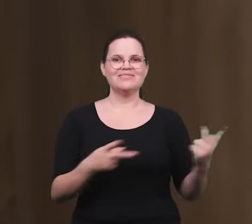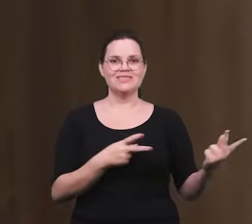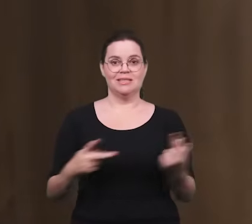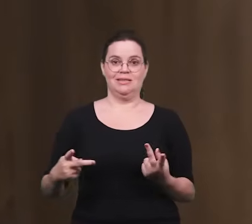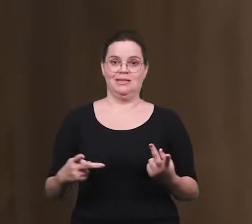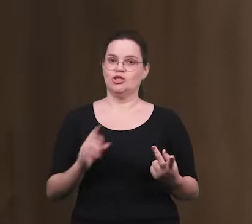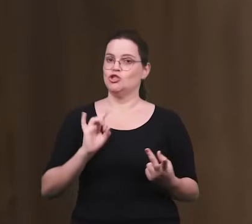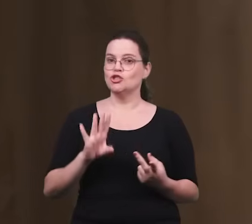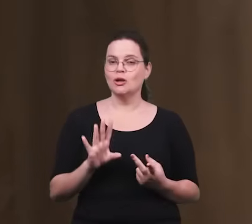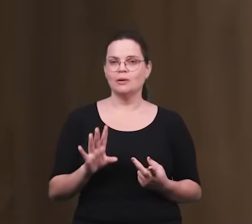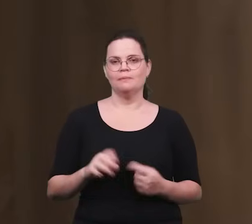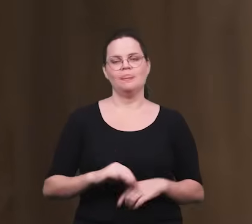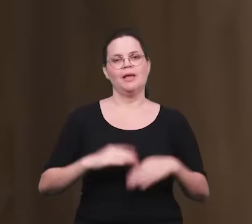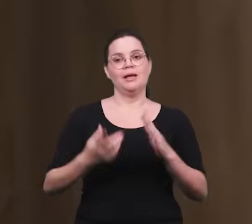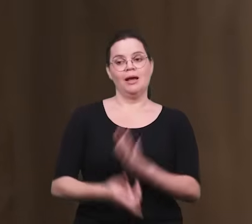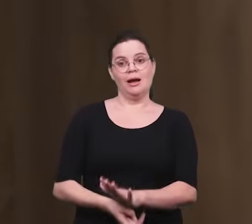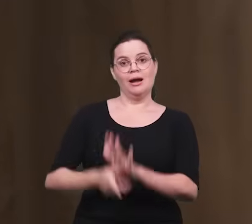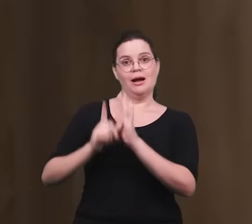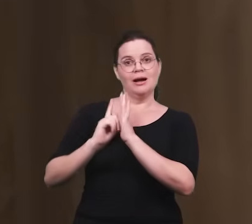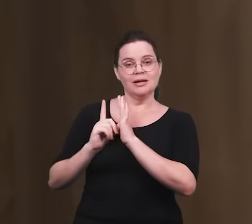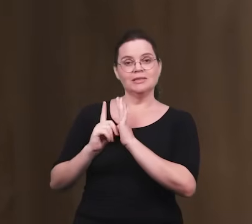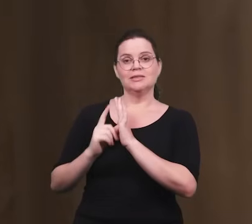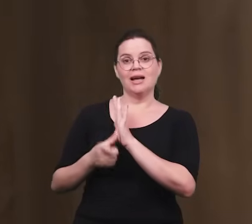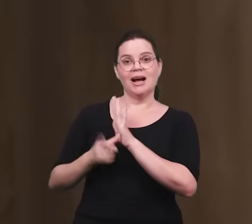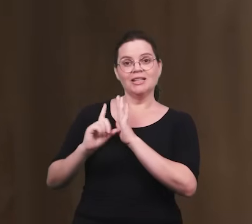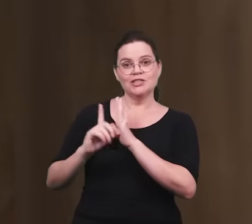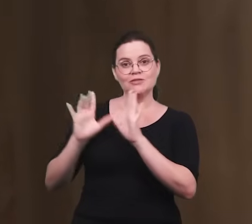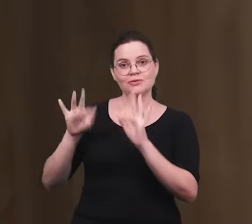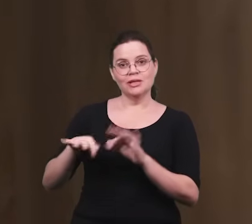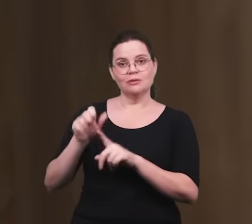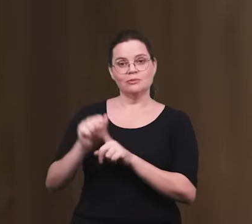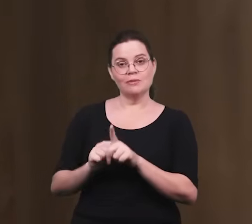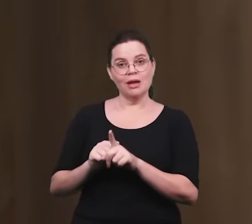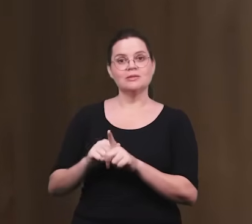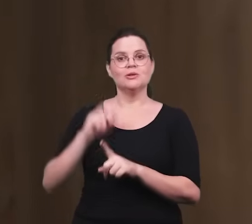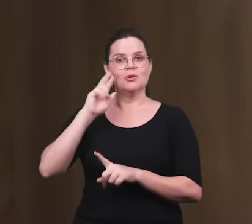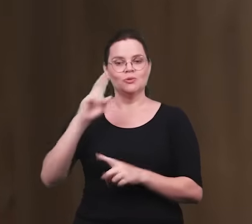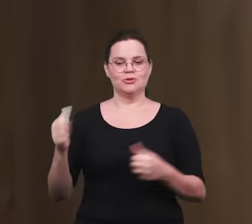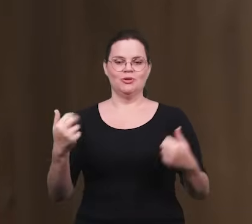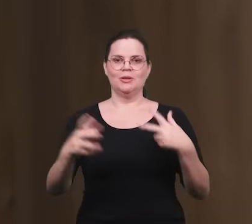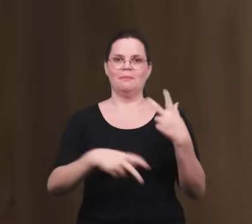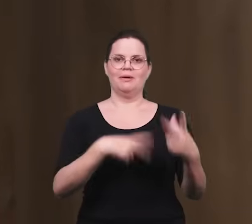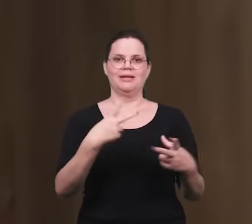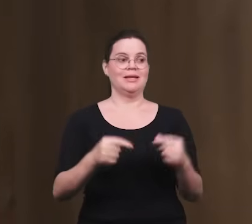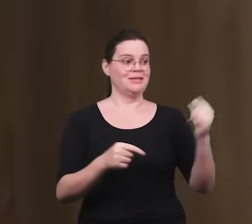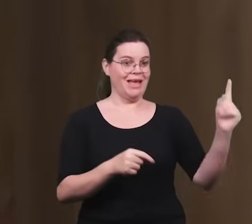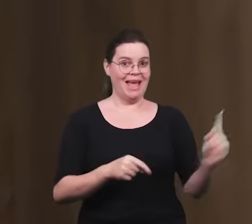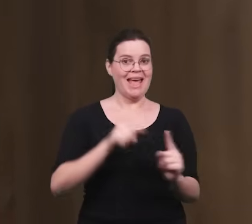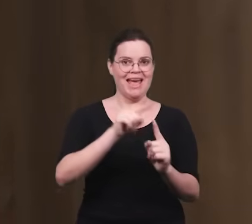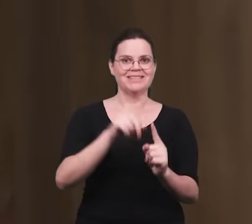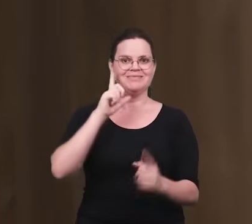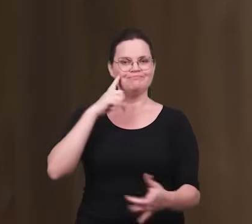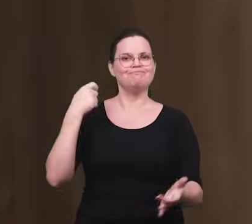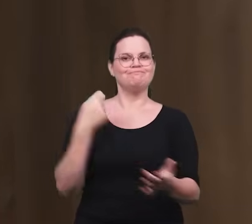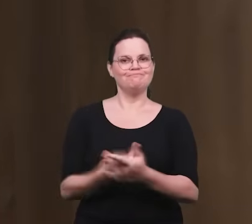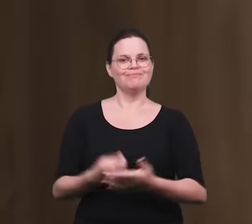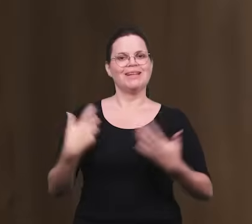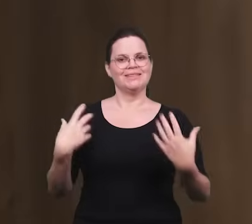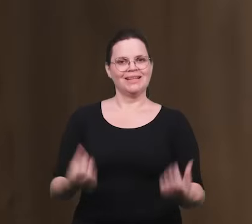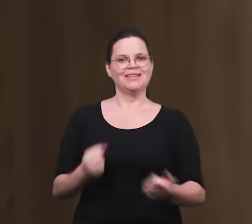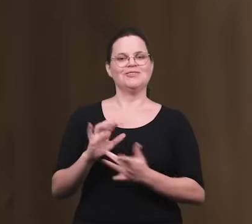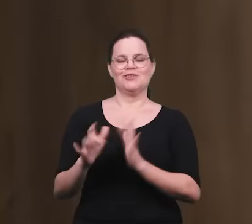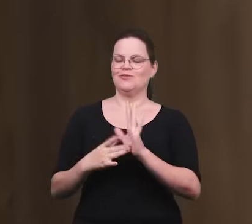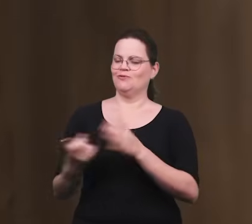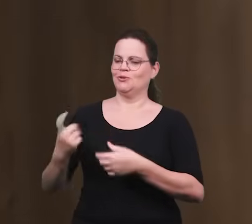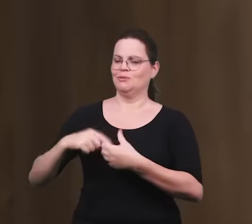E naquele mês, antes que encerrasse aquele mês, o Senhor deu esse presente ao professor de jovens. Aquele jovem se definiu, voltou